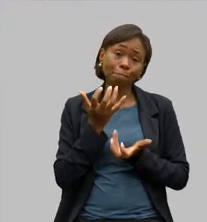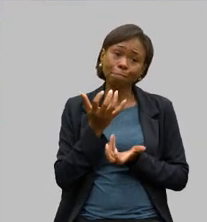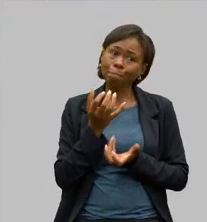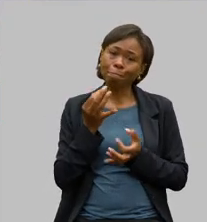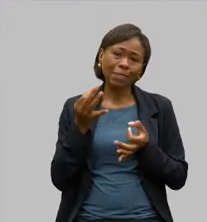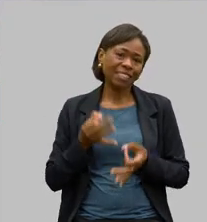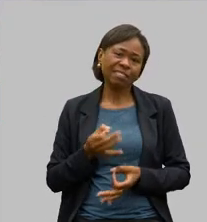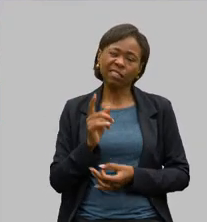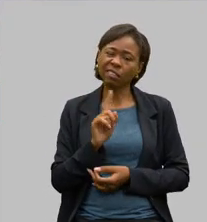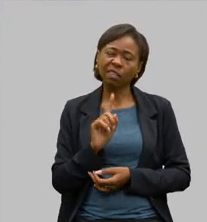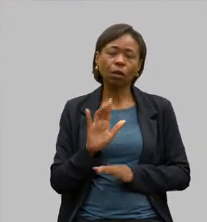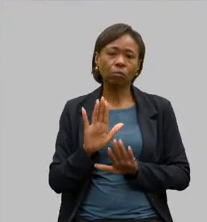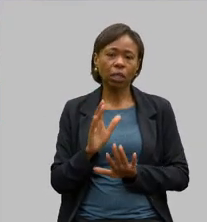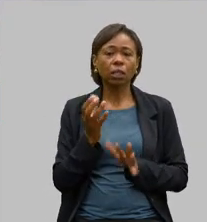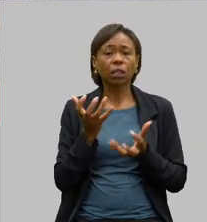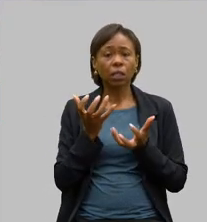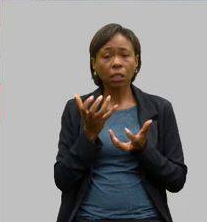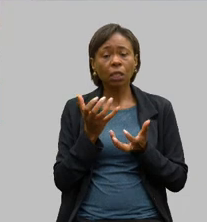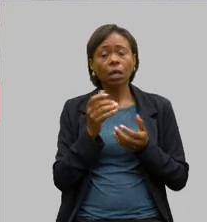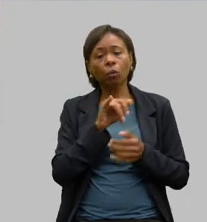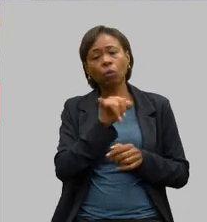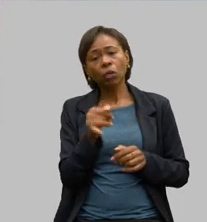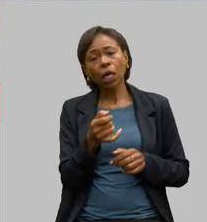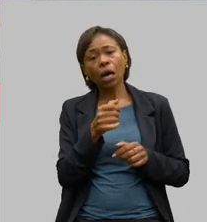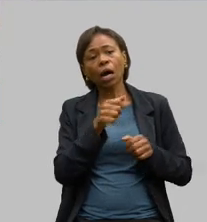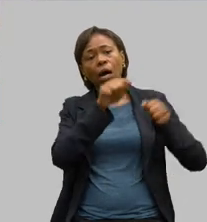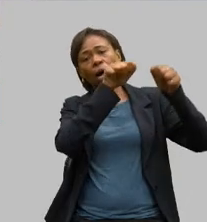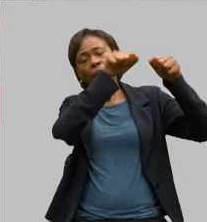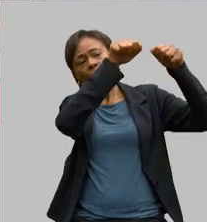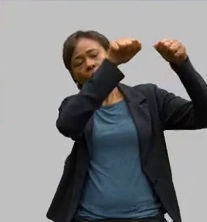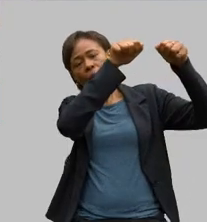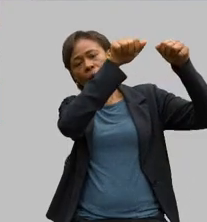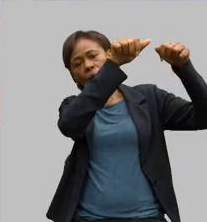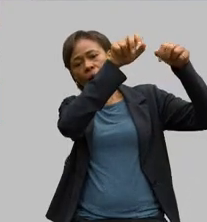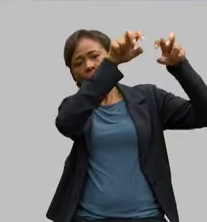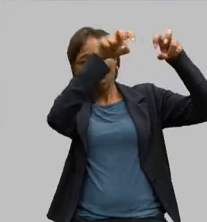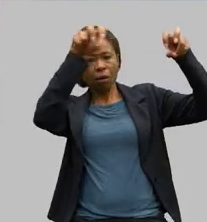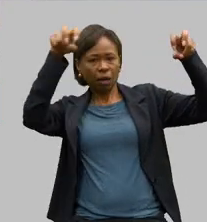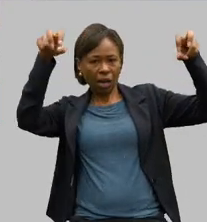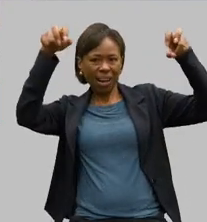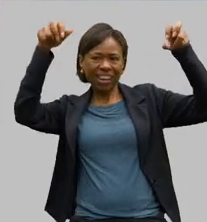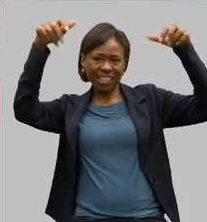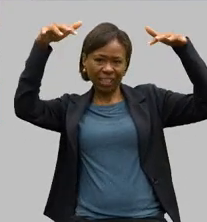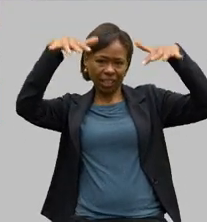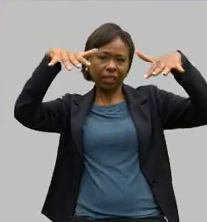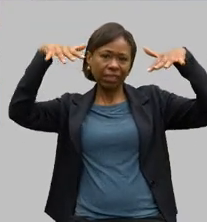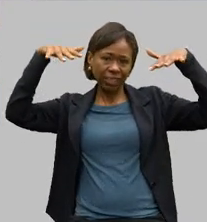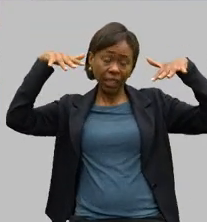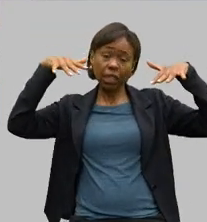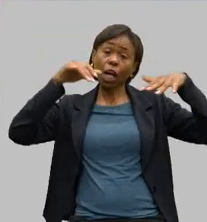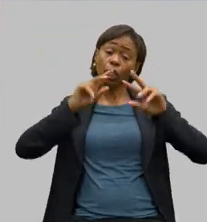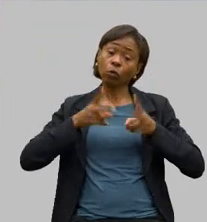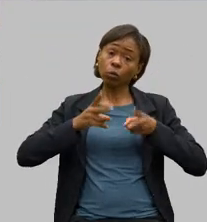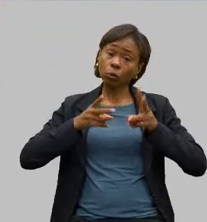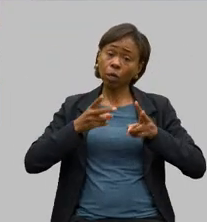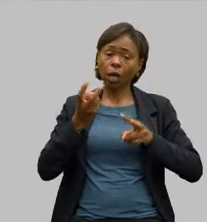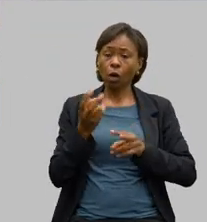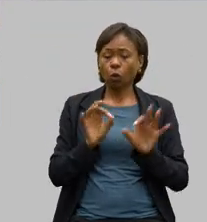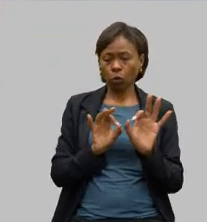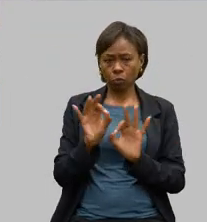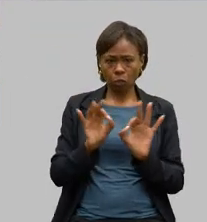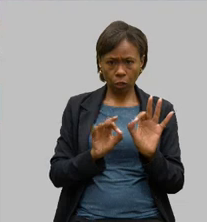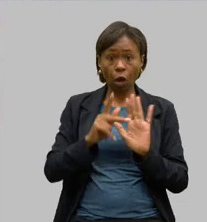realmente que pegar a galeria não fechar a galeria e continuar com os projetos os projetos nós vamos continuar nós vamos